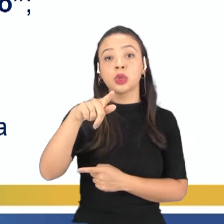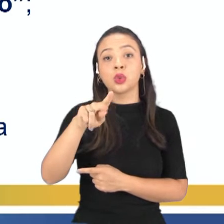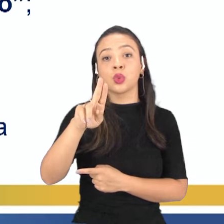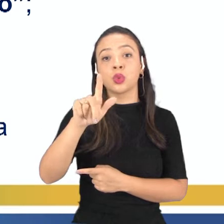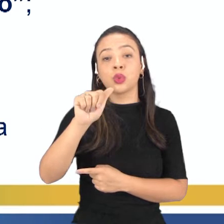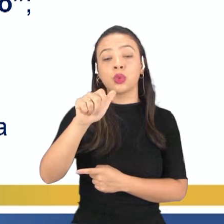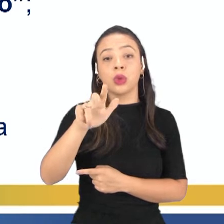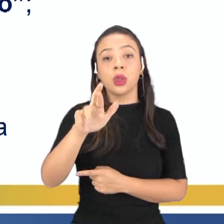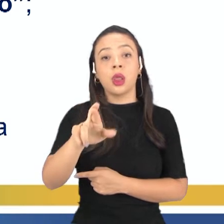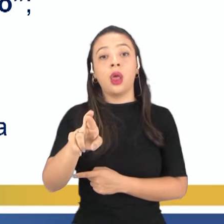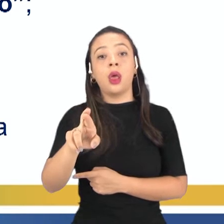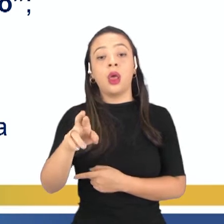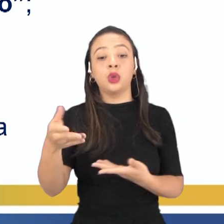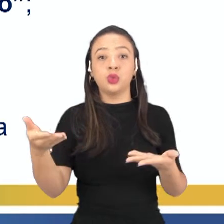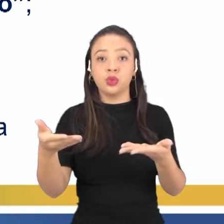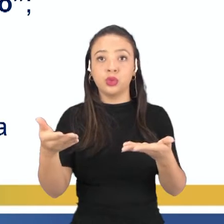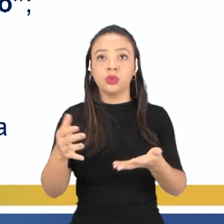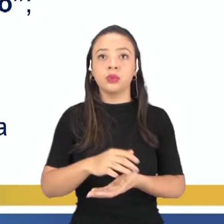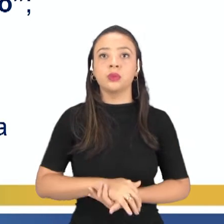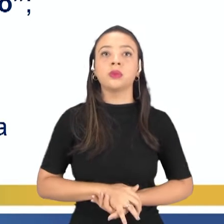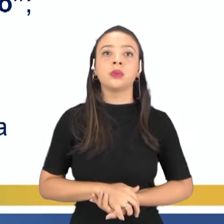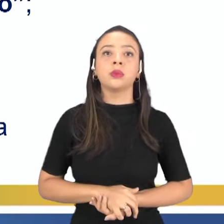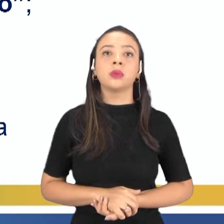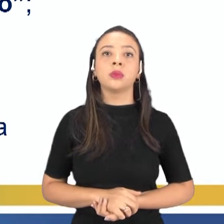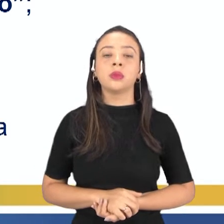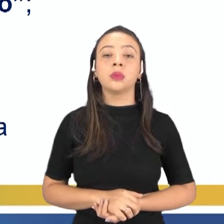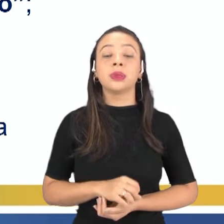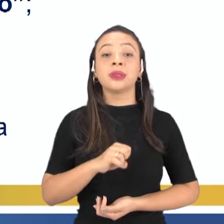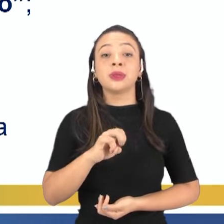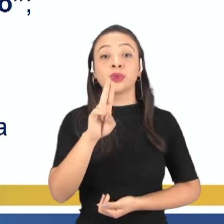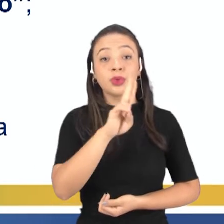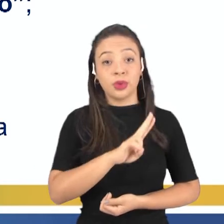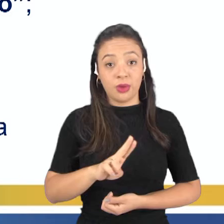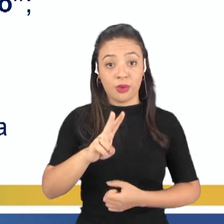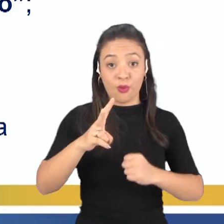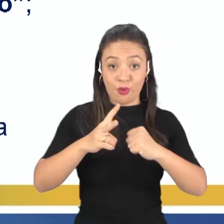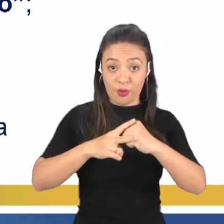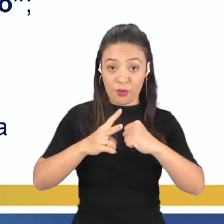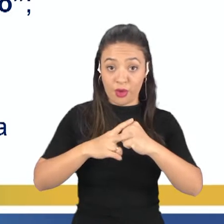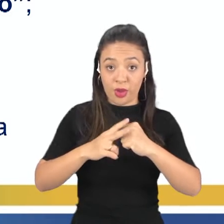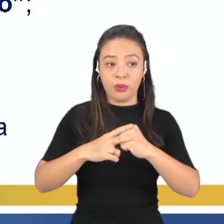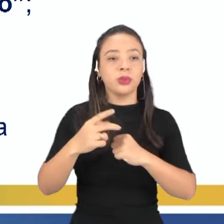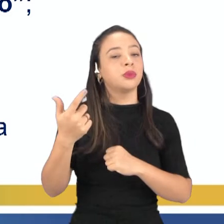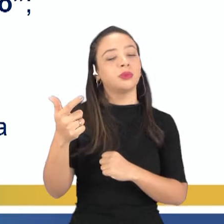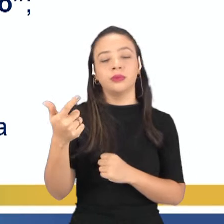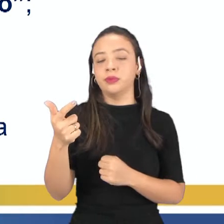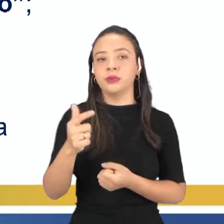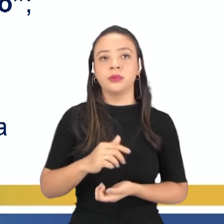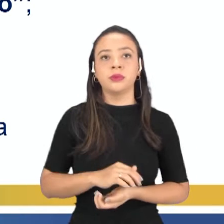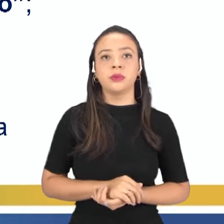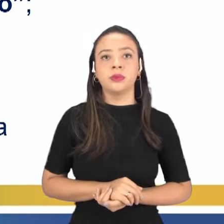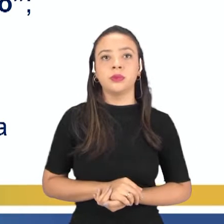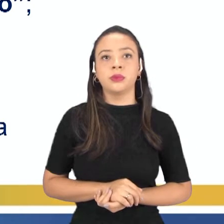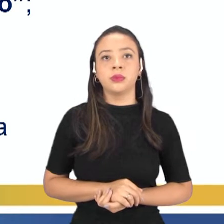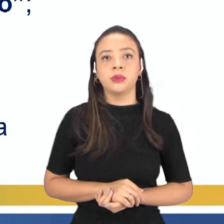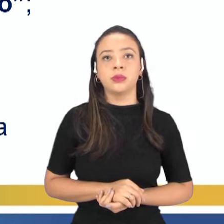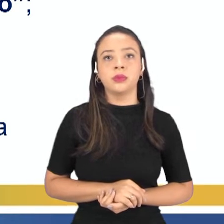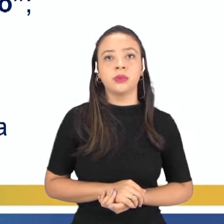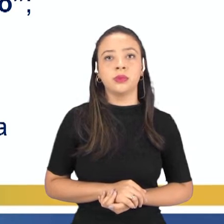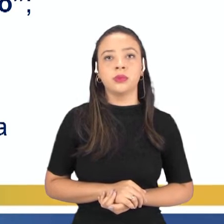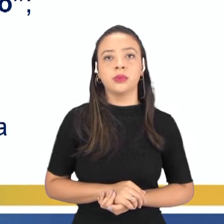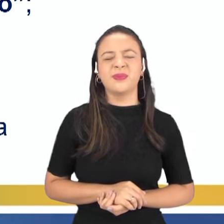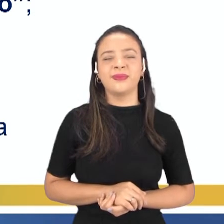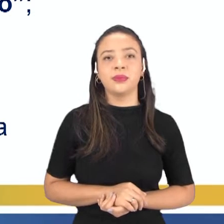com does, responde e coloca o S no verbo. Quando a gente usa o verbo modal, isso não acontece. Então, she may come to